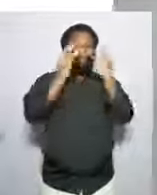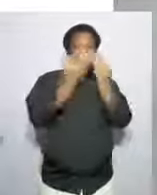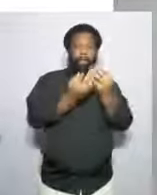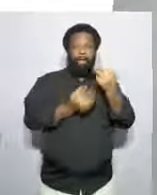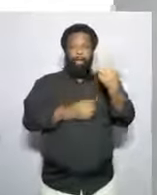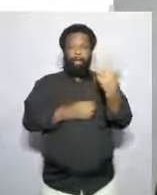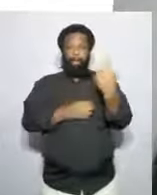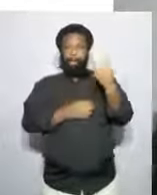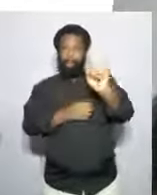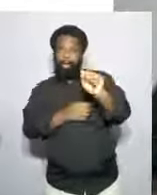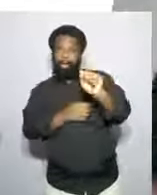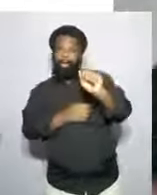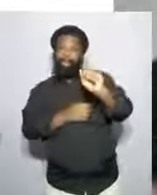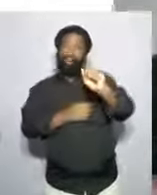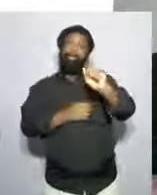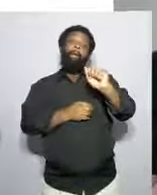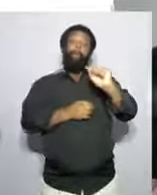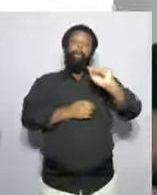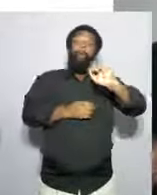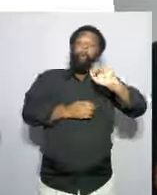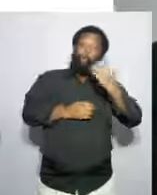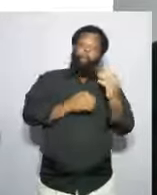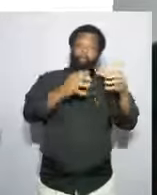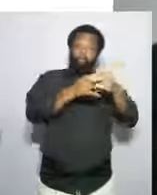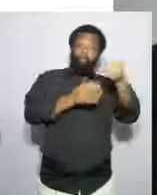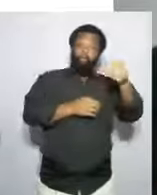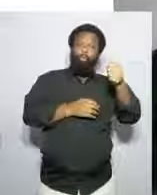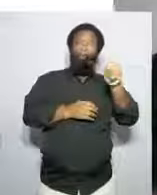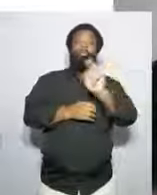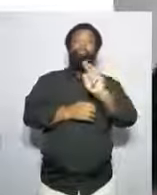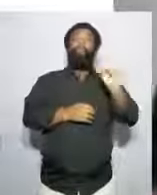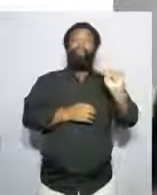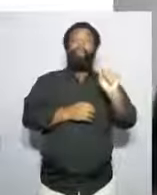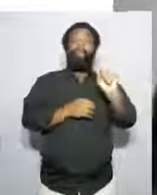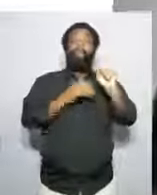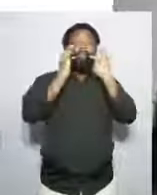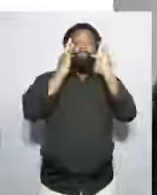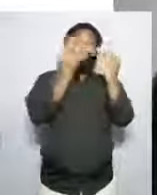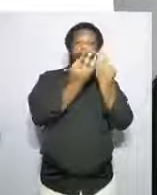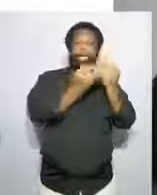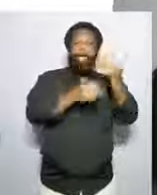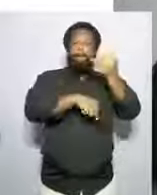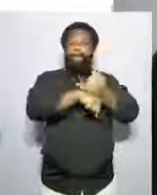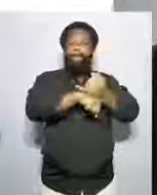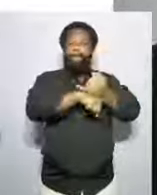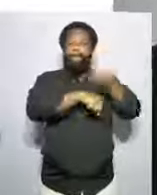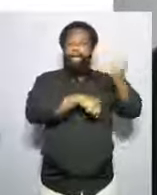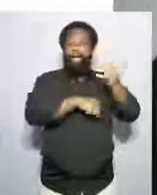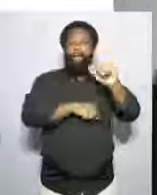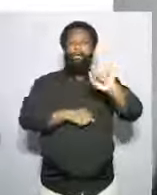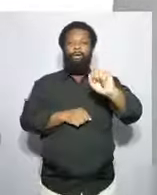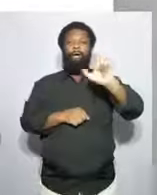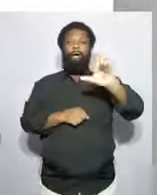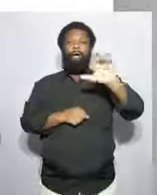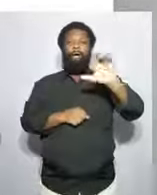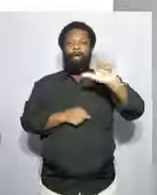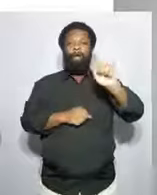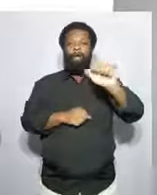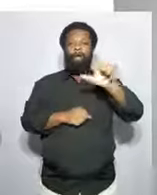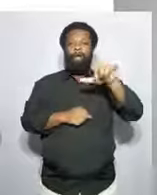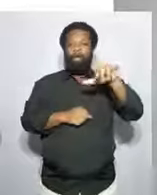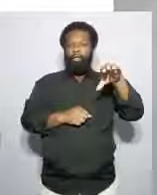a família 1A ou grupo 1, ele é conhecido como a família dos metais alcalinos, com exceção